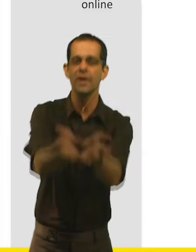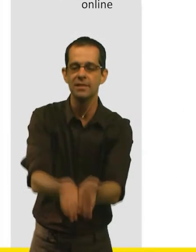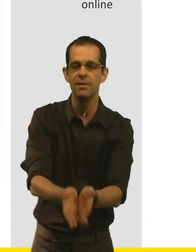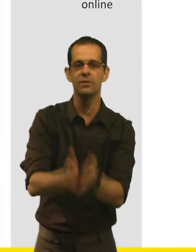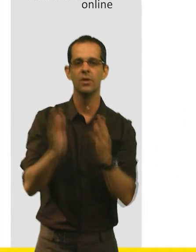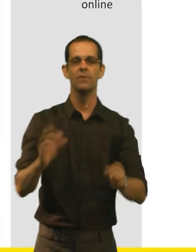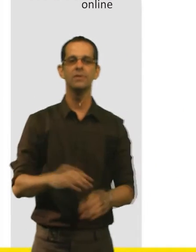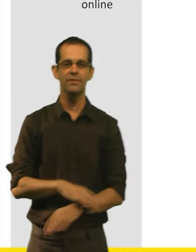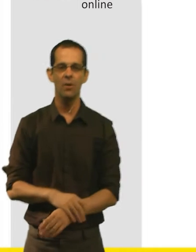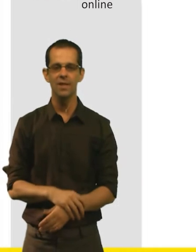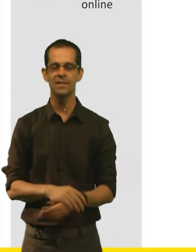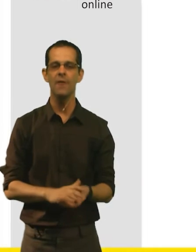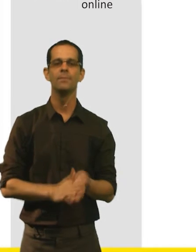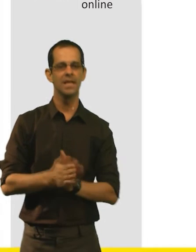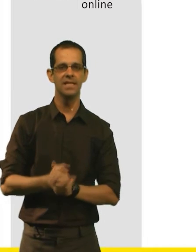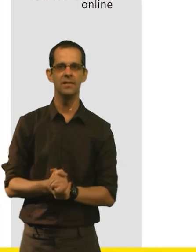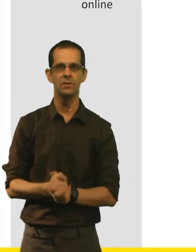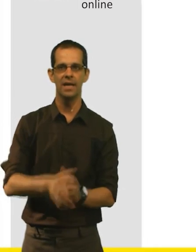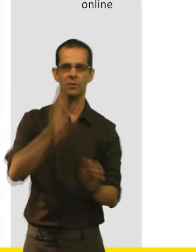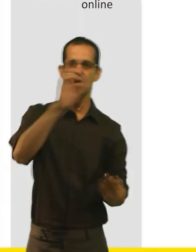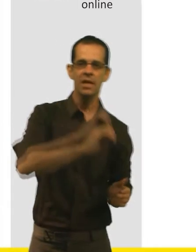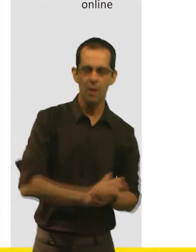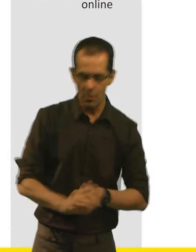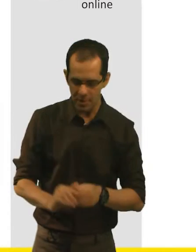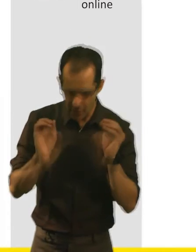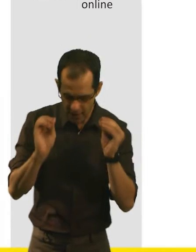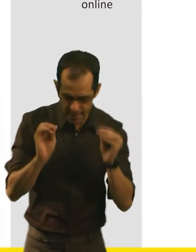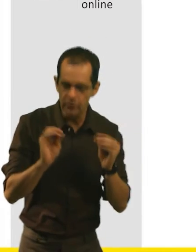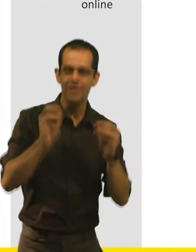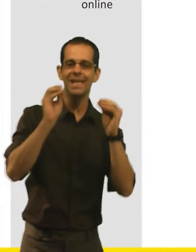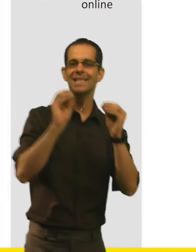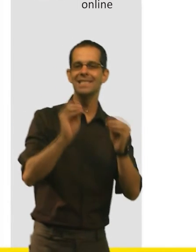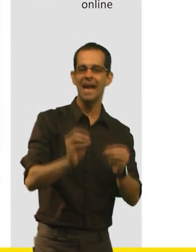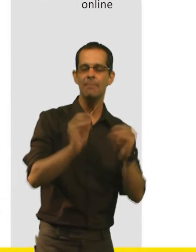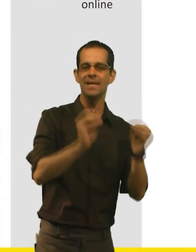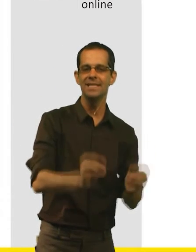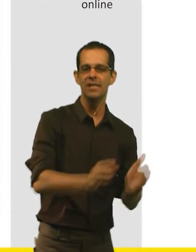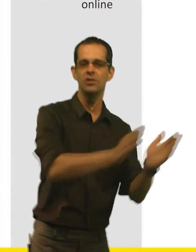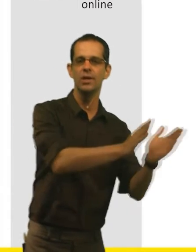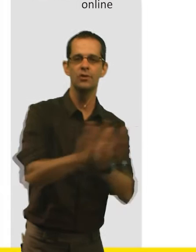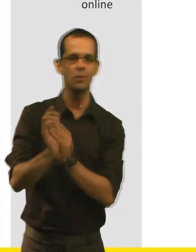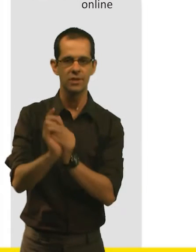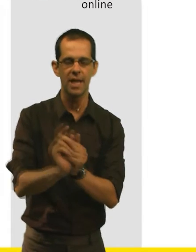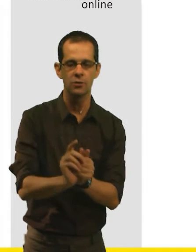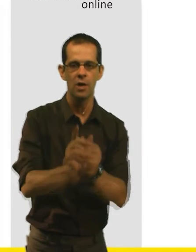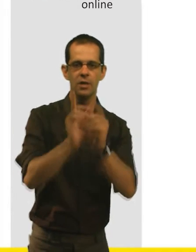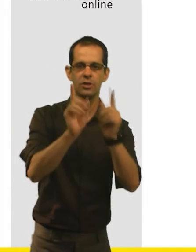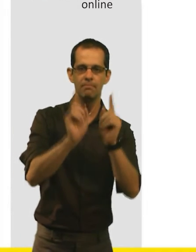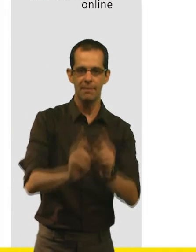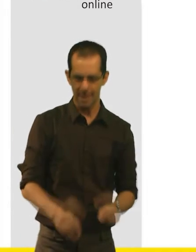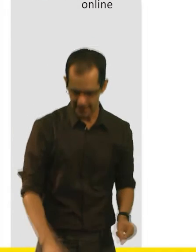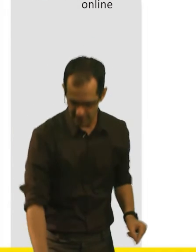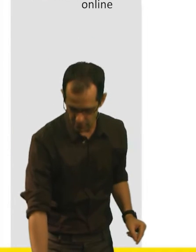seu conhecimento, você vai alcançar esse resultado. E qual é o primeiro elemento que tem que estar presente durante o processo